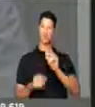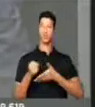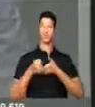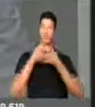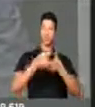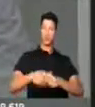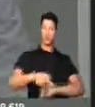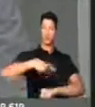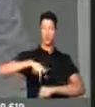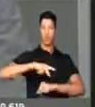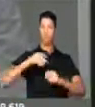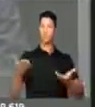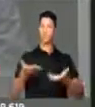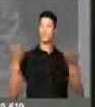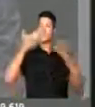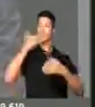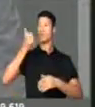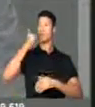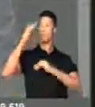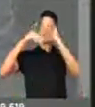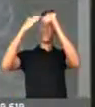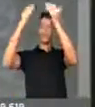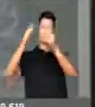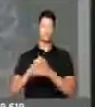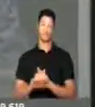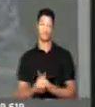o país à sua normalidade e ao seu crescimento.